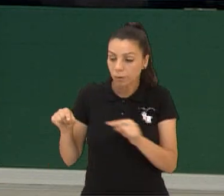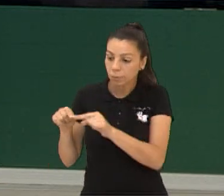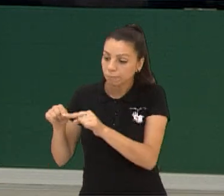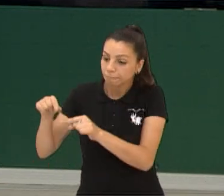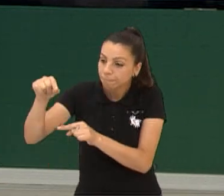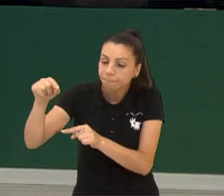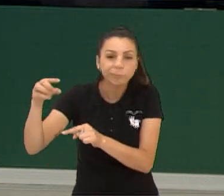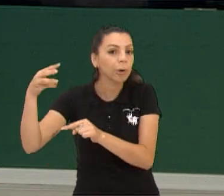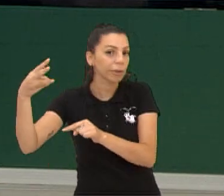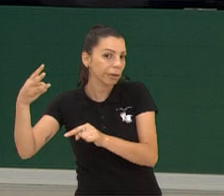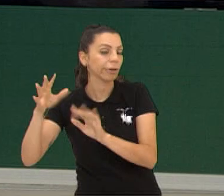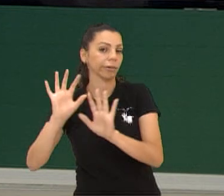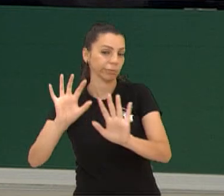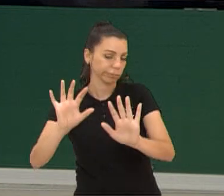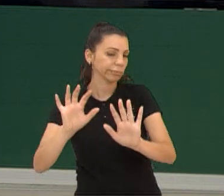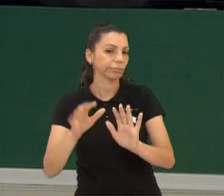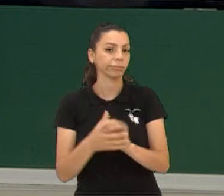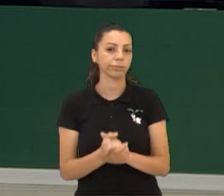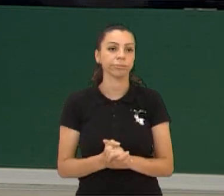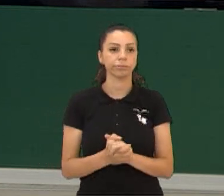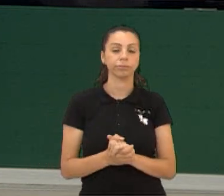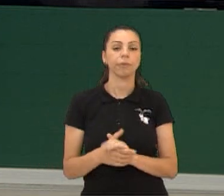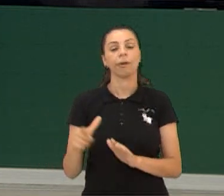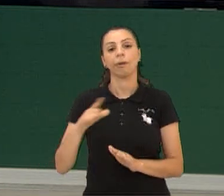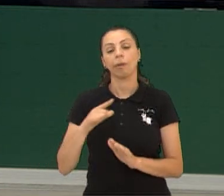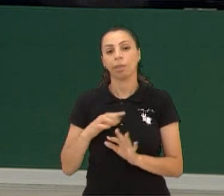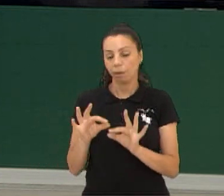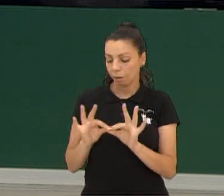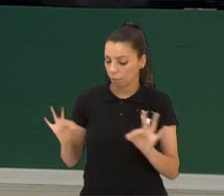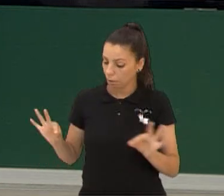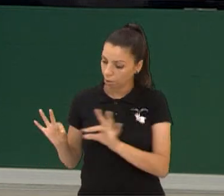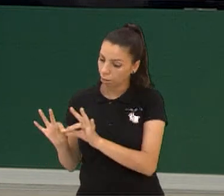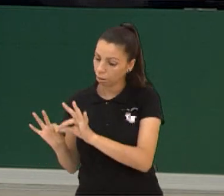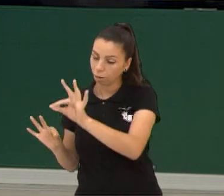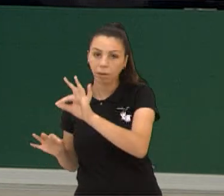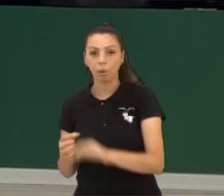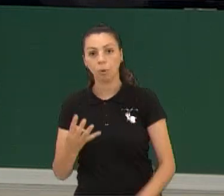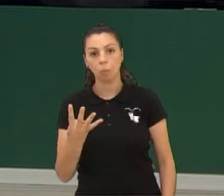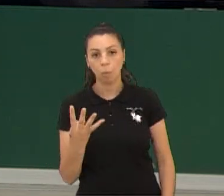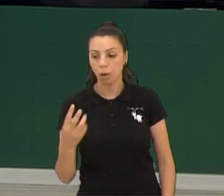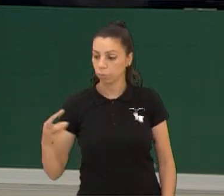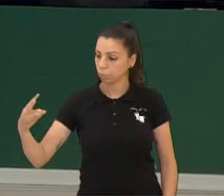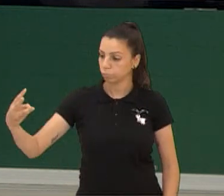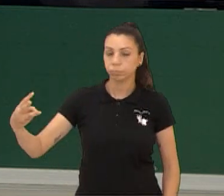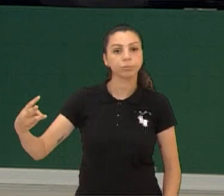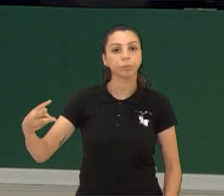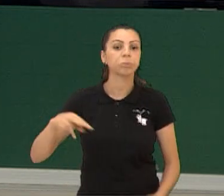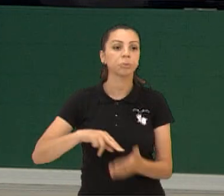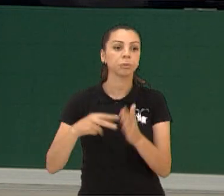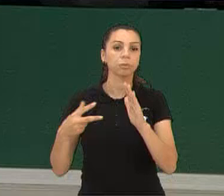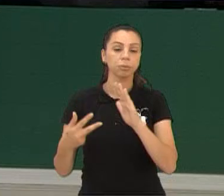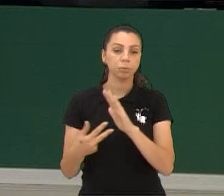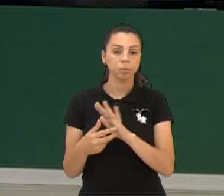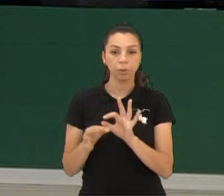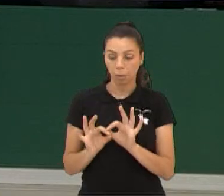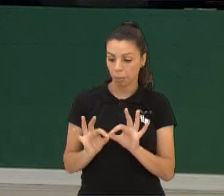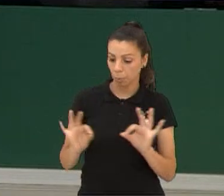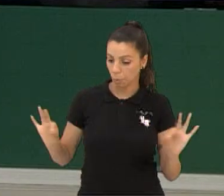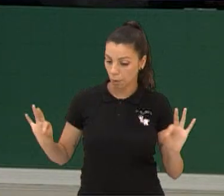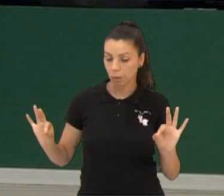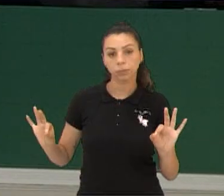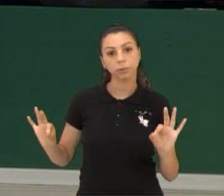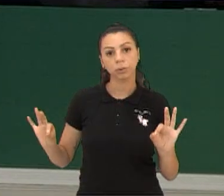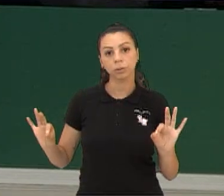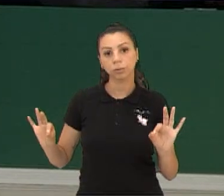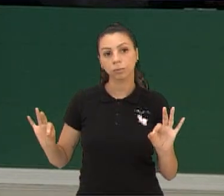3. É assim mesmo que a gente fala, tá? Então, eu tenho uma medida de um quarto de 4 por 3. O que significa? 4 de comprimento e